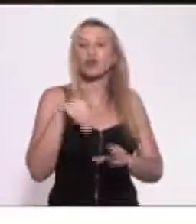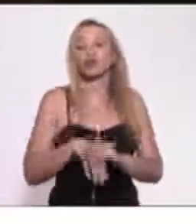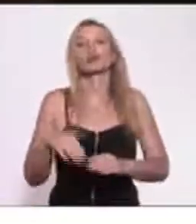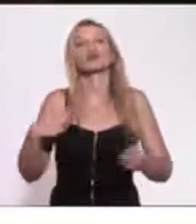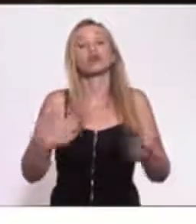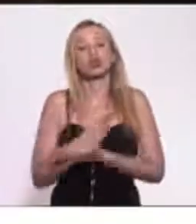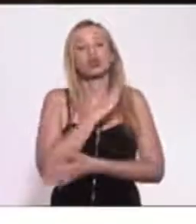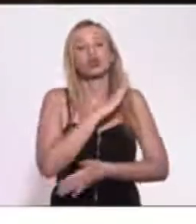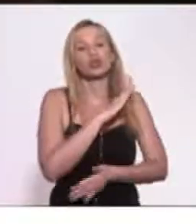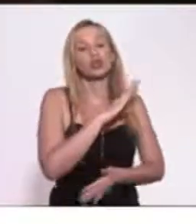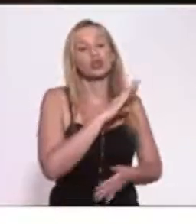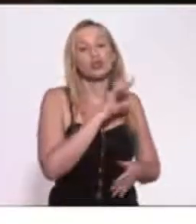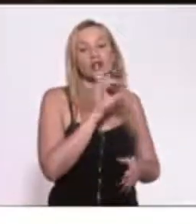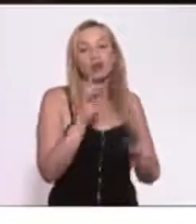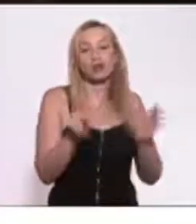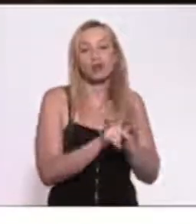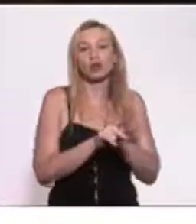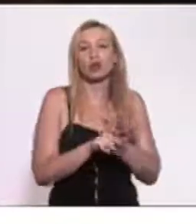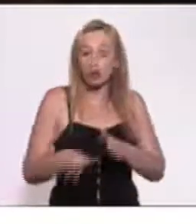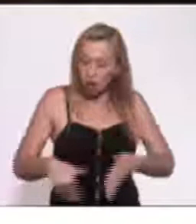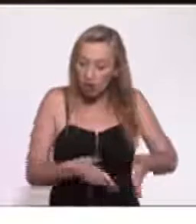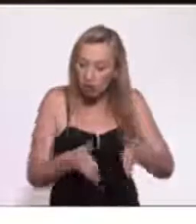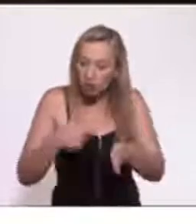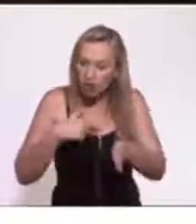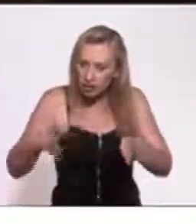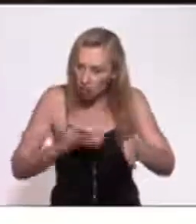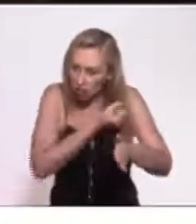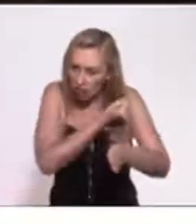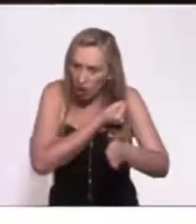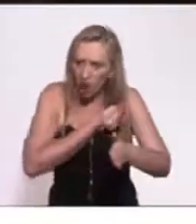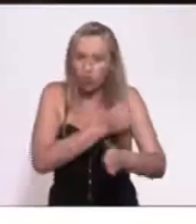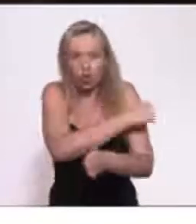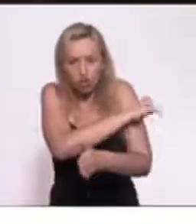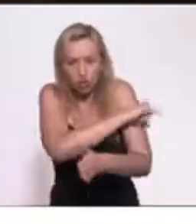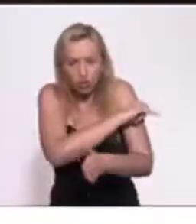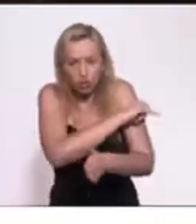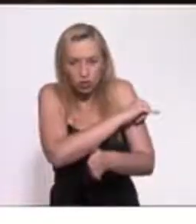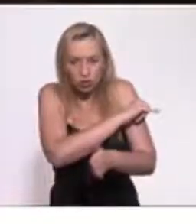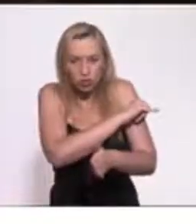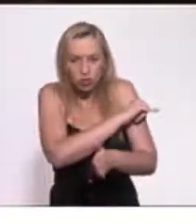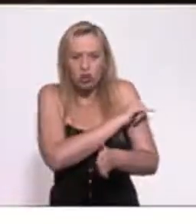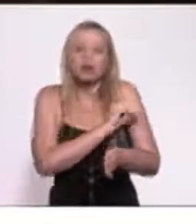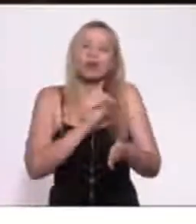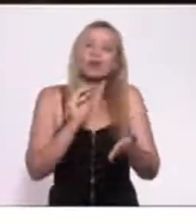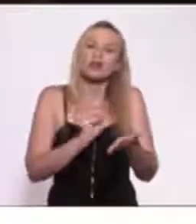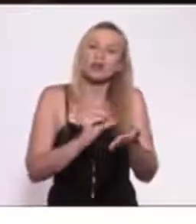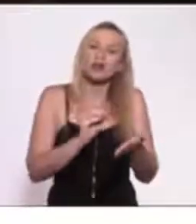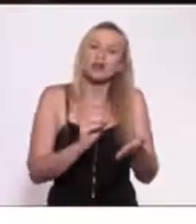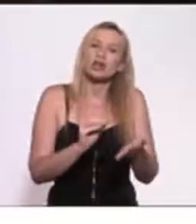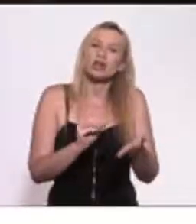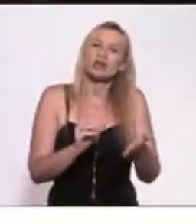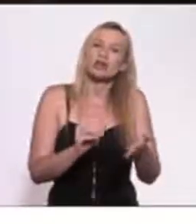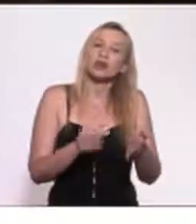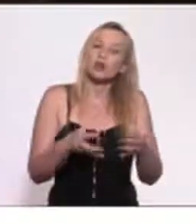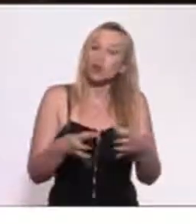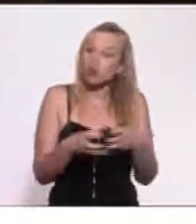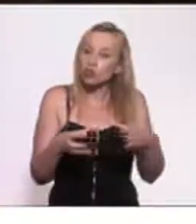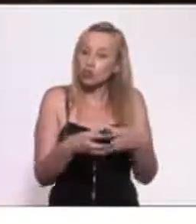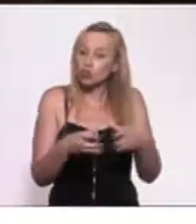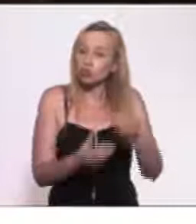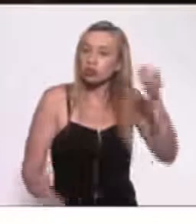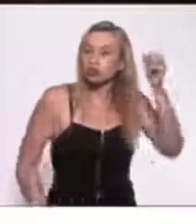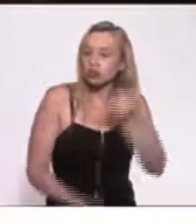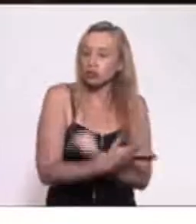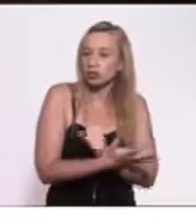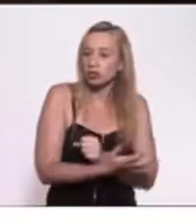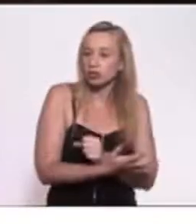projeto. Esse é o caminho para salvar o Rio dos efeitos da corrupção e da má gestão da quadrilha que governou esse estado e deixou uma